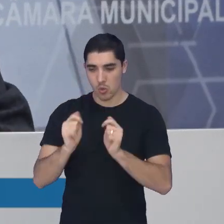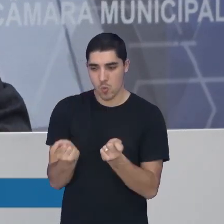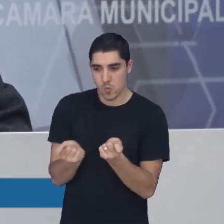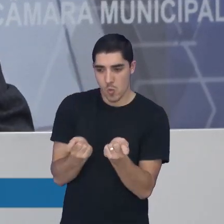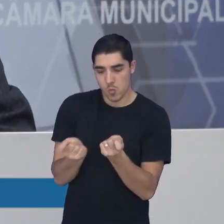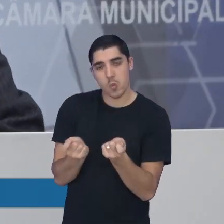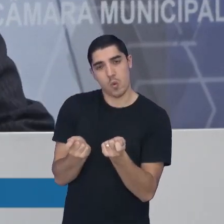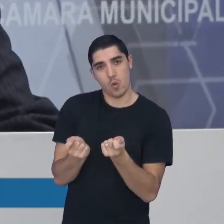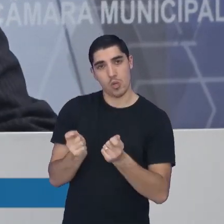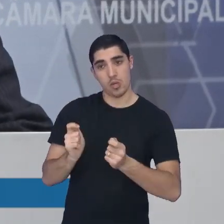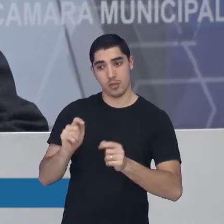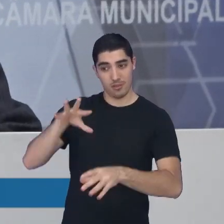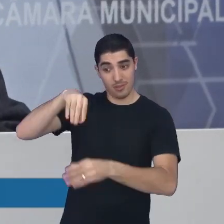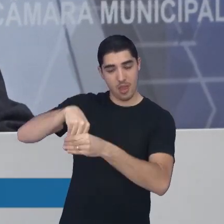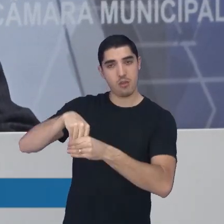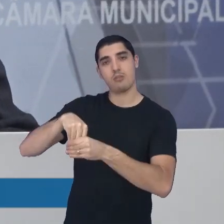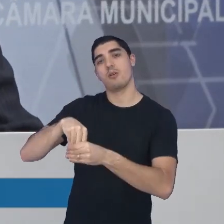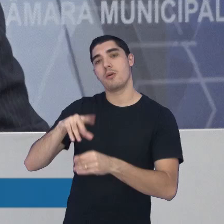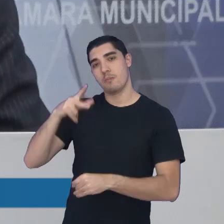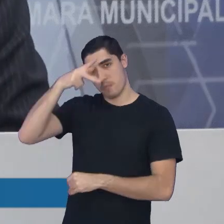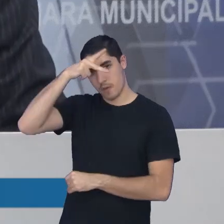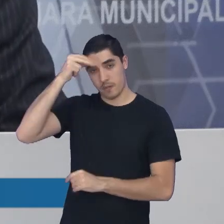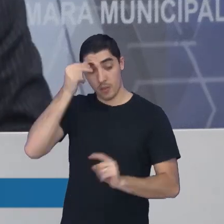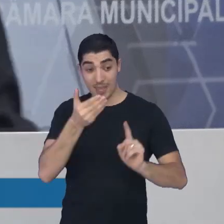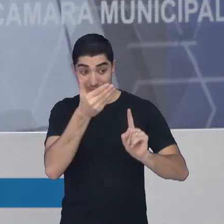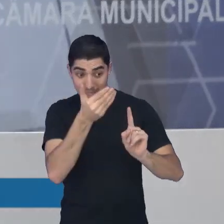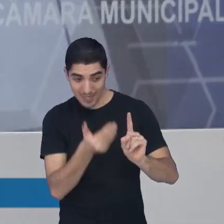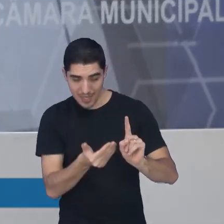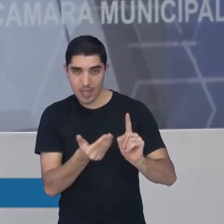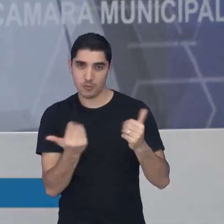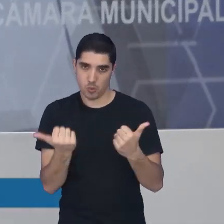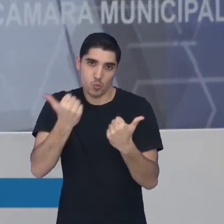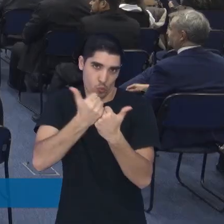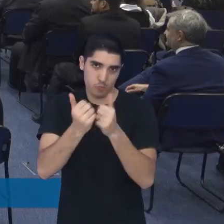Prefeitura, neste ato, representando o prefeito Anderson Farias.